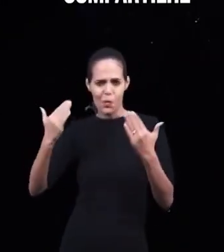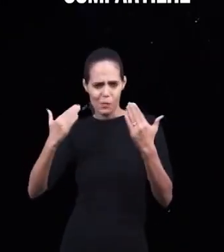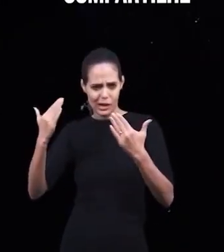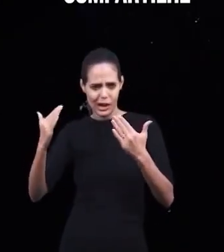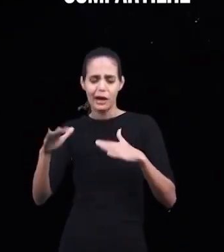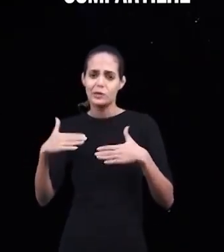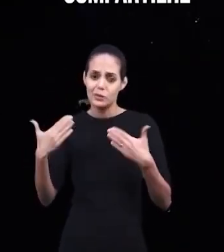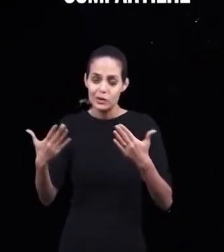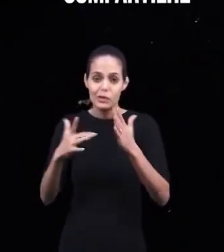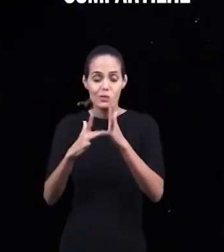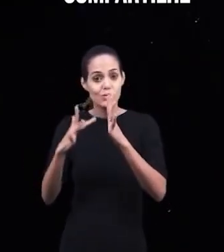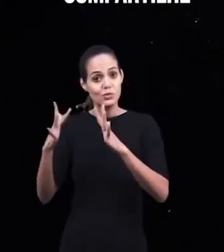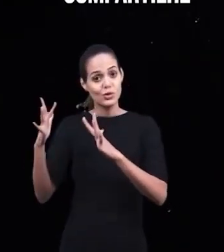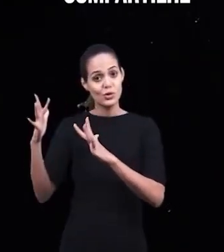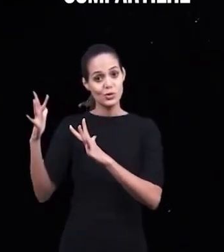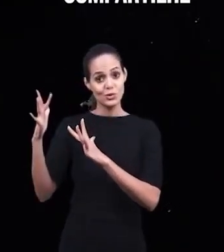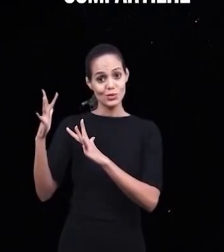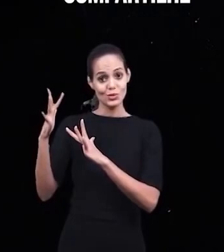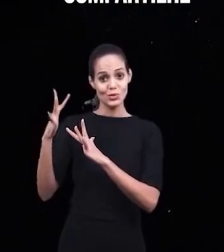em mim